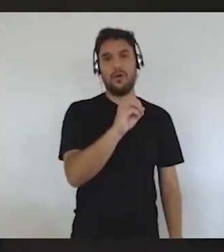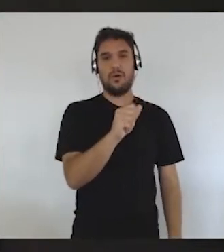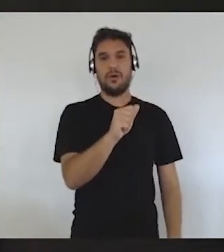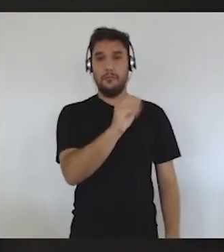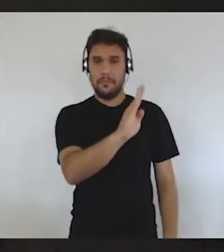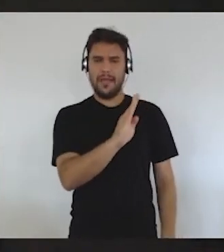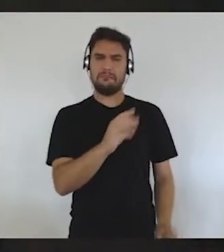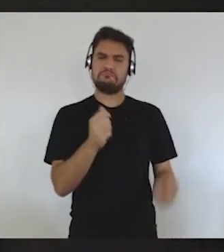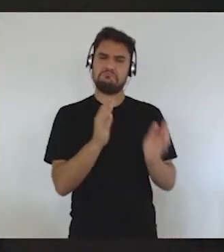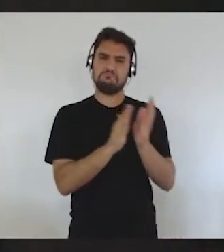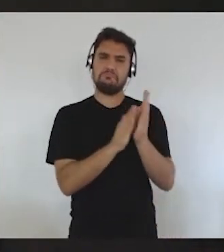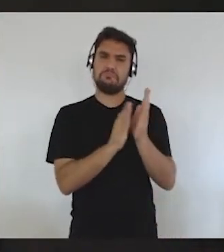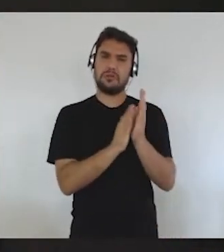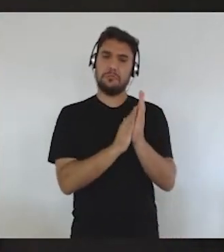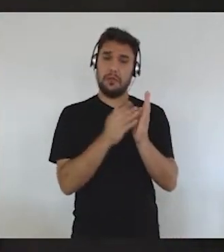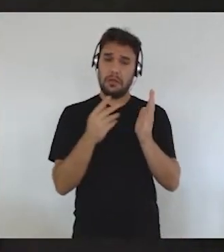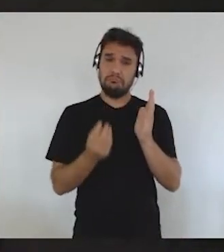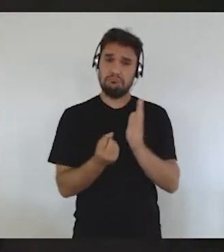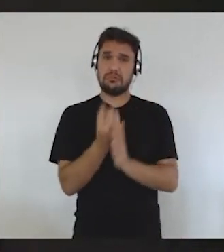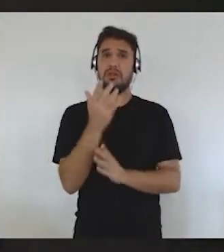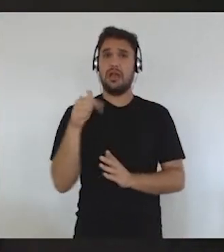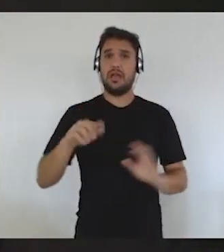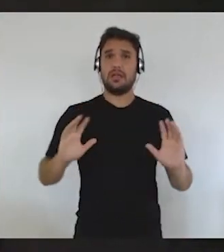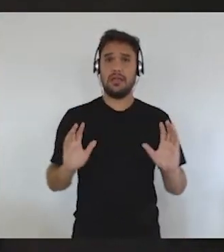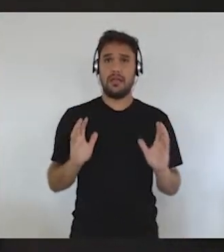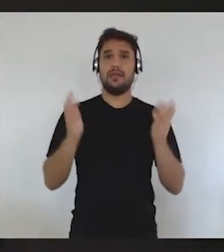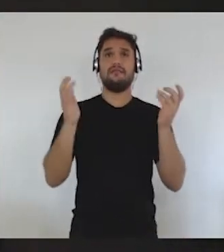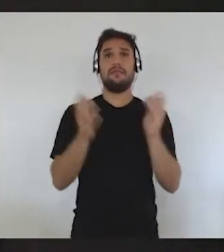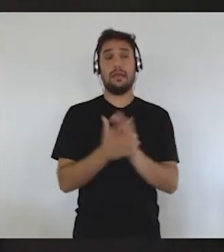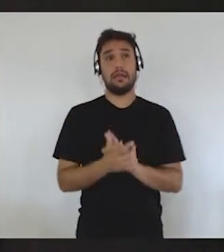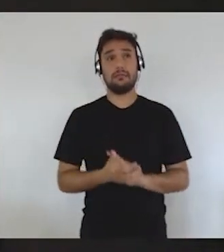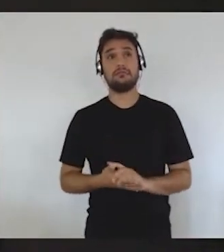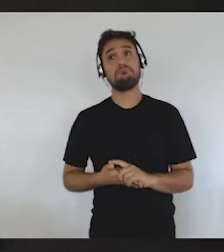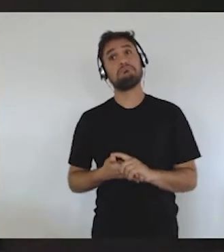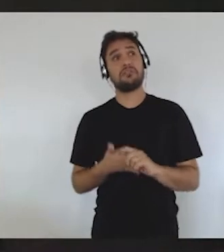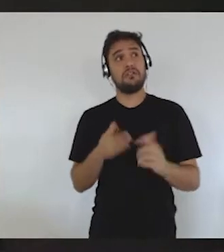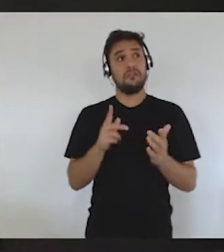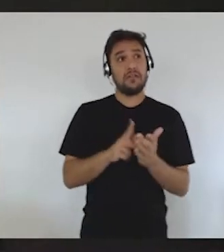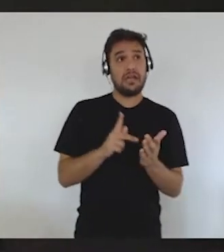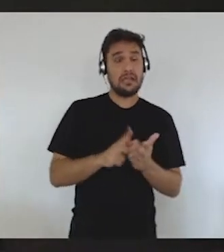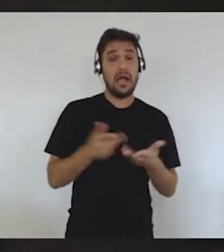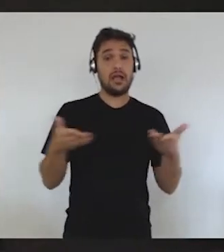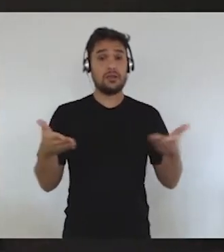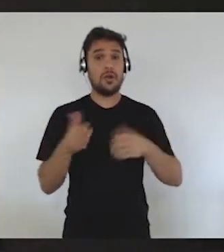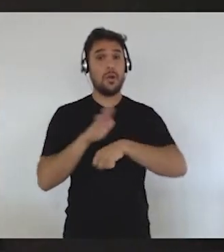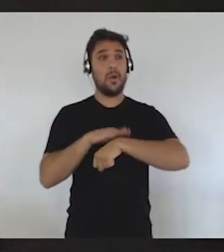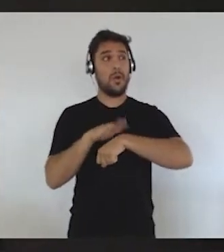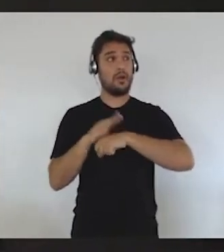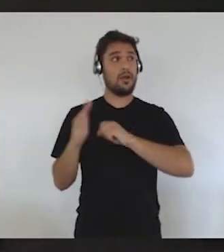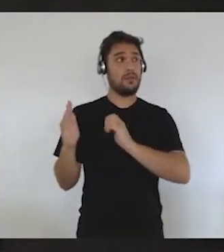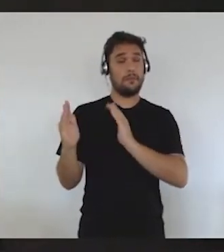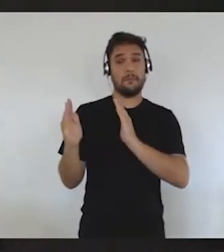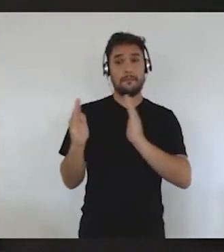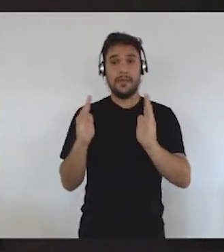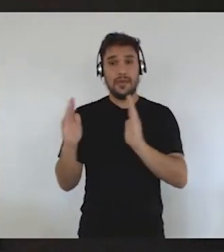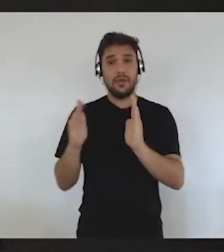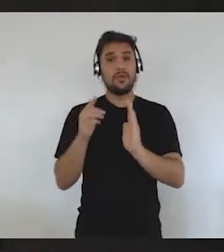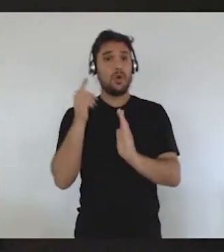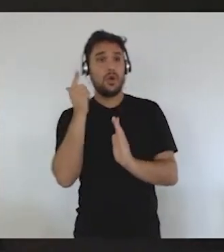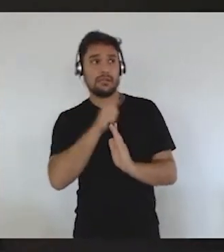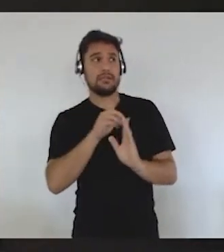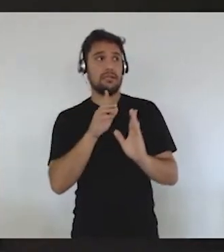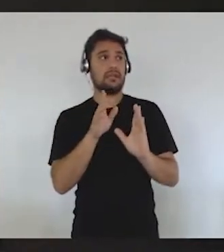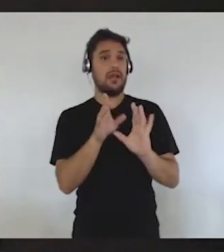louvando a iniciativa, porque realmente é louvável que nesses tempos a gente consiga congregar